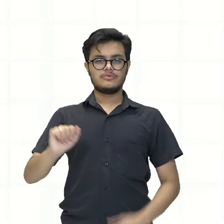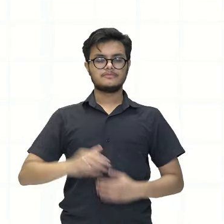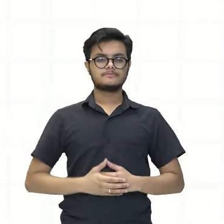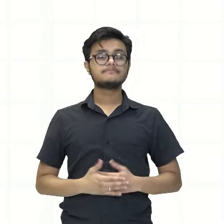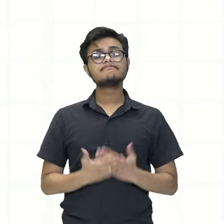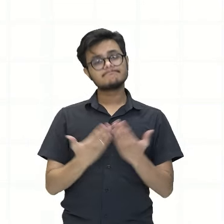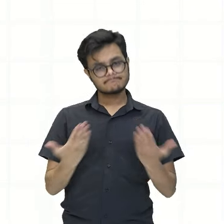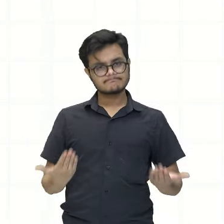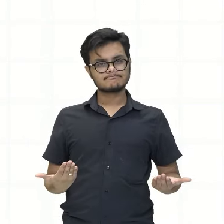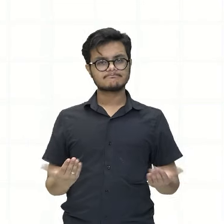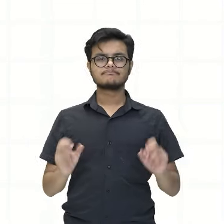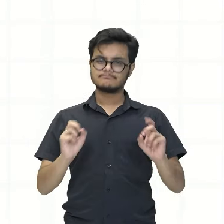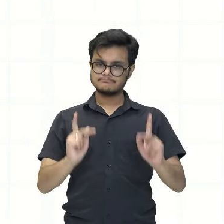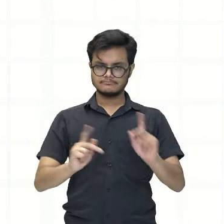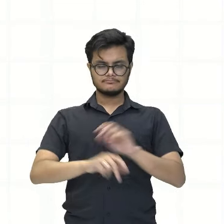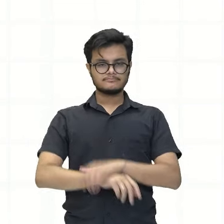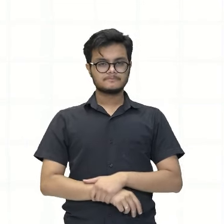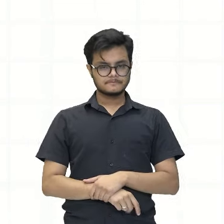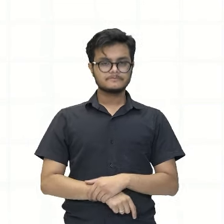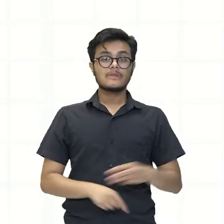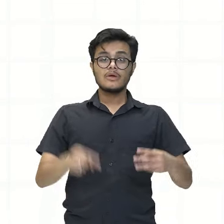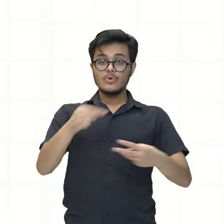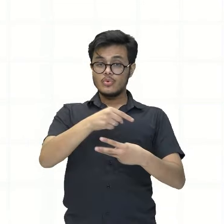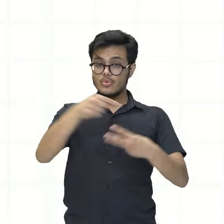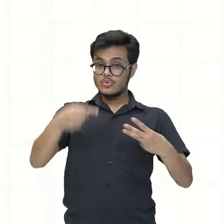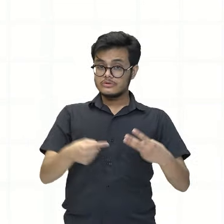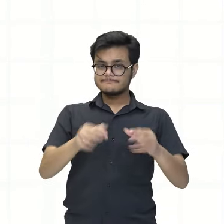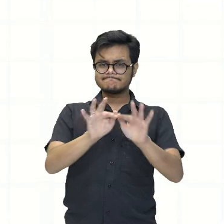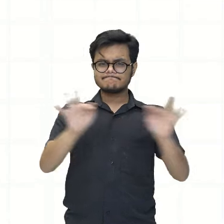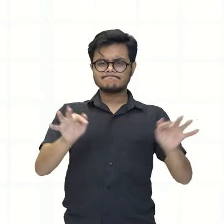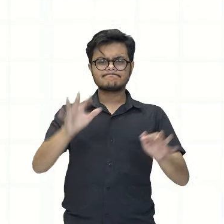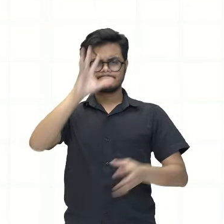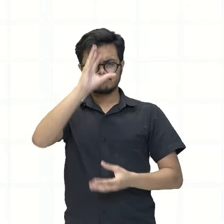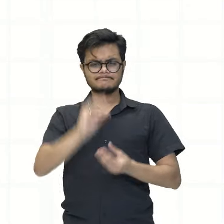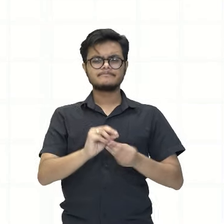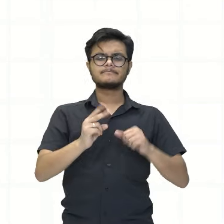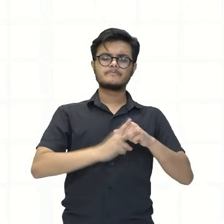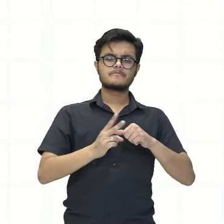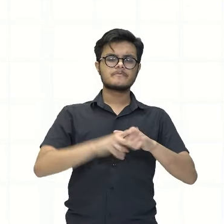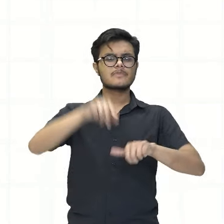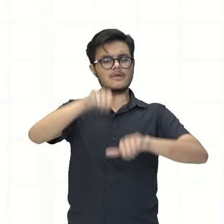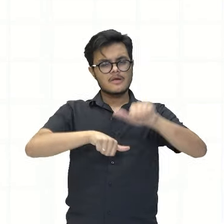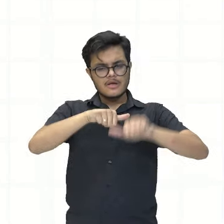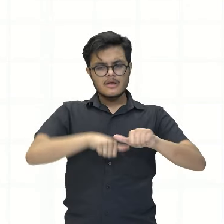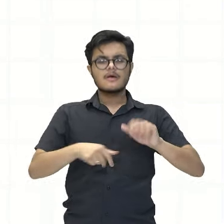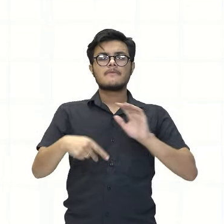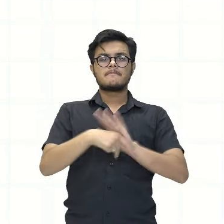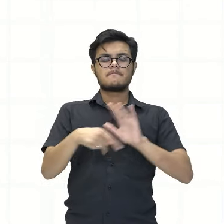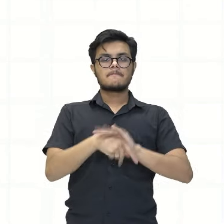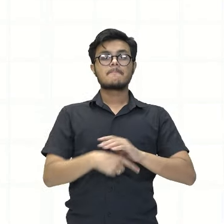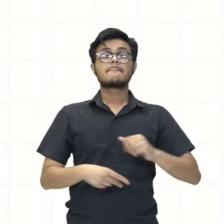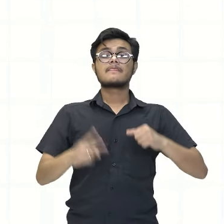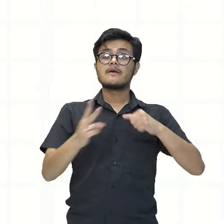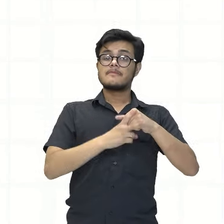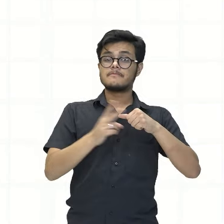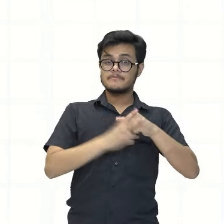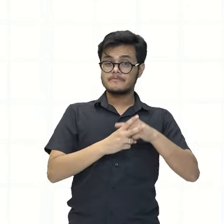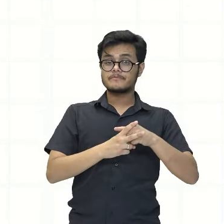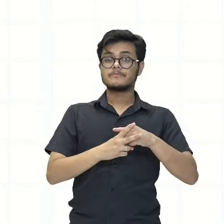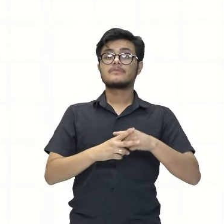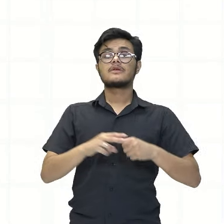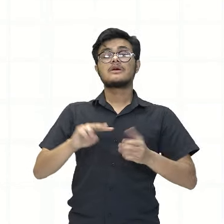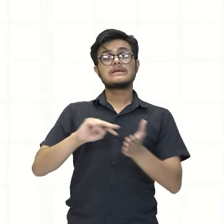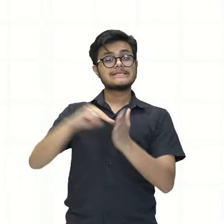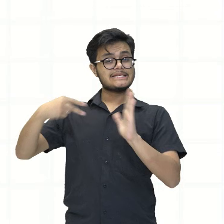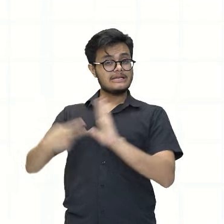então esses três verbos que nós analisamos até aqui eles são verbos que nós chamamos de verbos